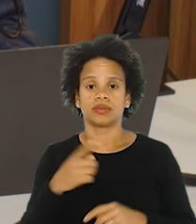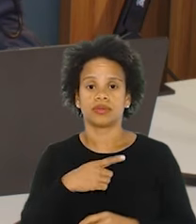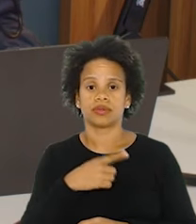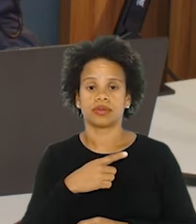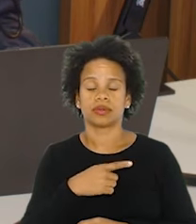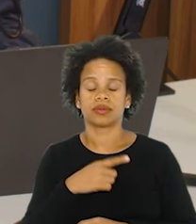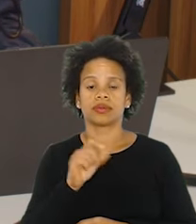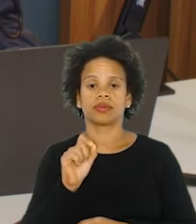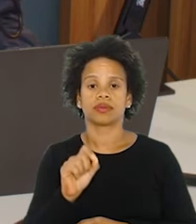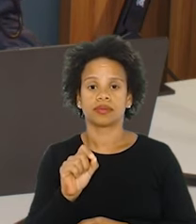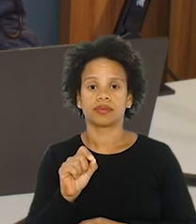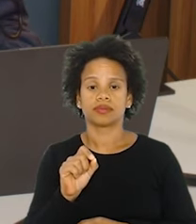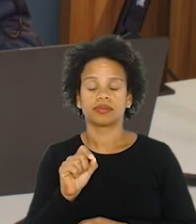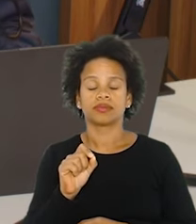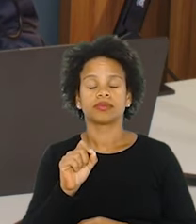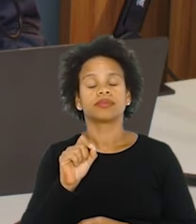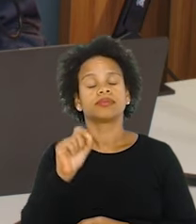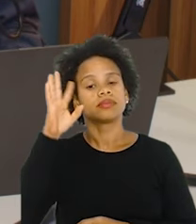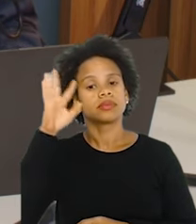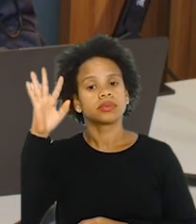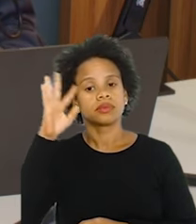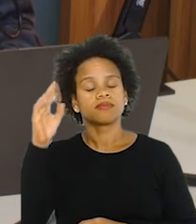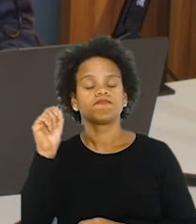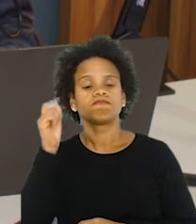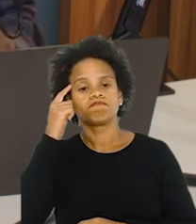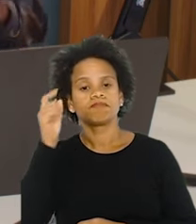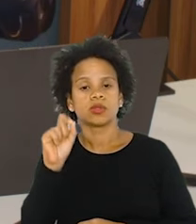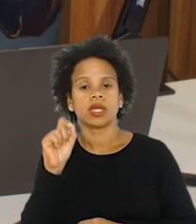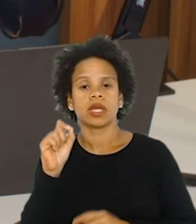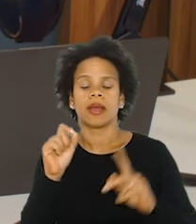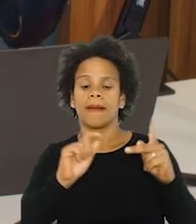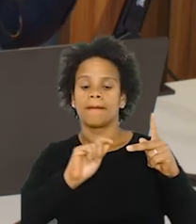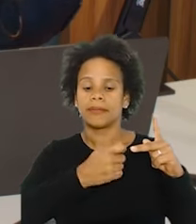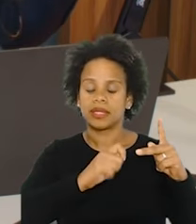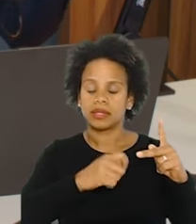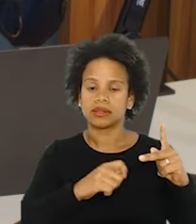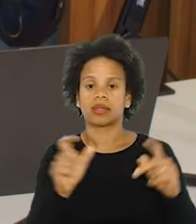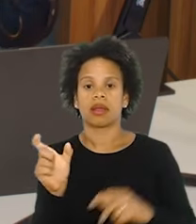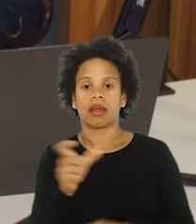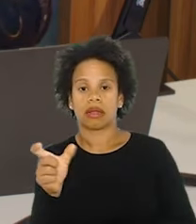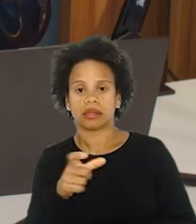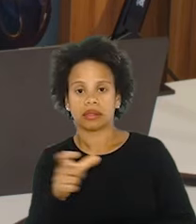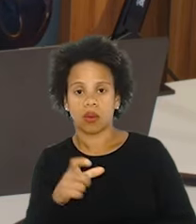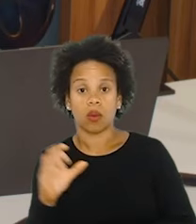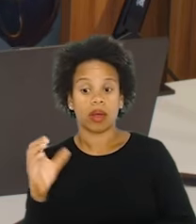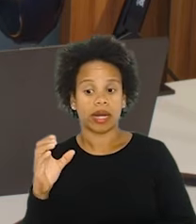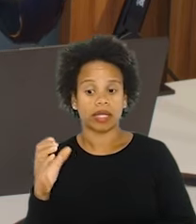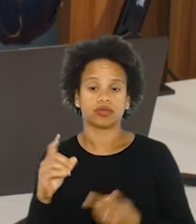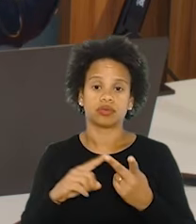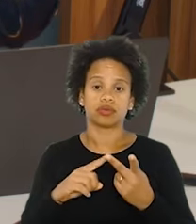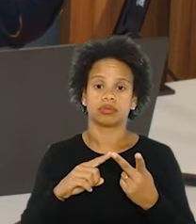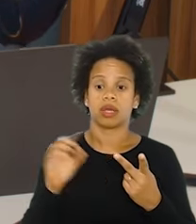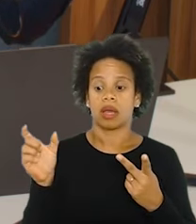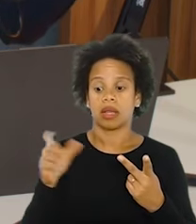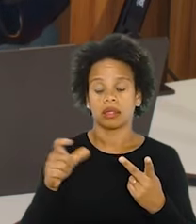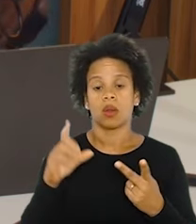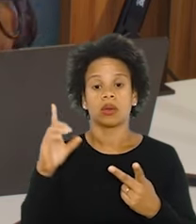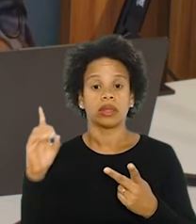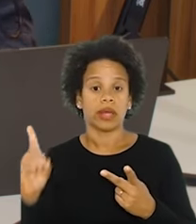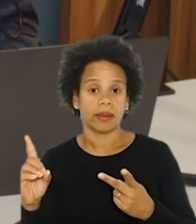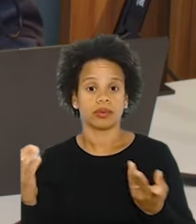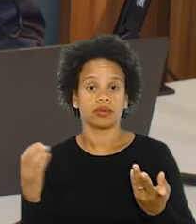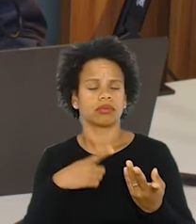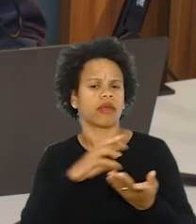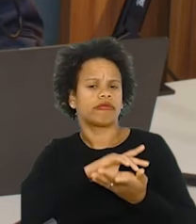pagamentos vamos seguir nesse raciocínio eu recebo pics eu tenho cartão de crédito débito então tenho várias formas dos clientes